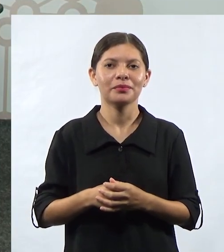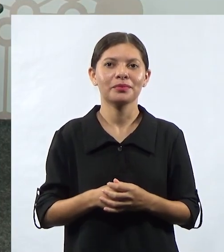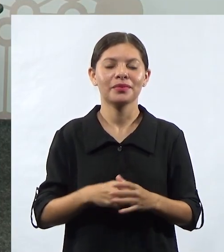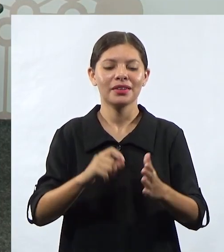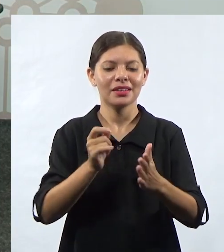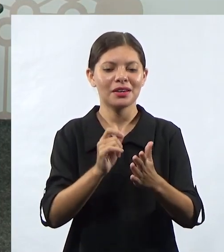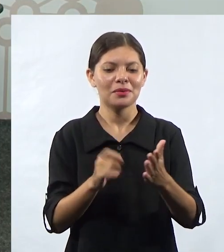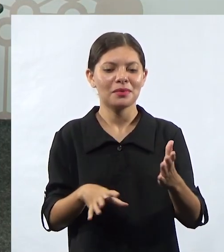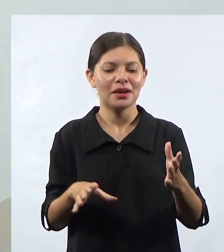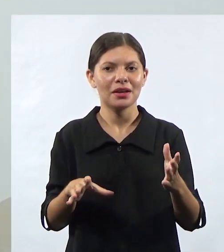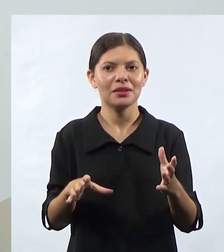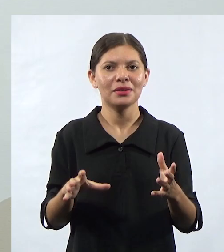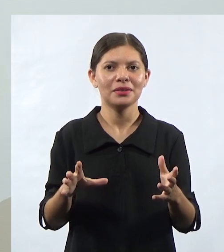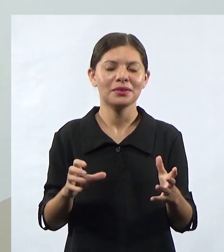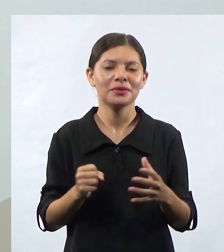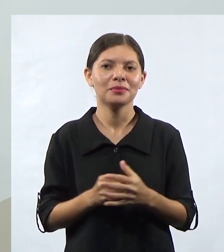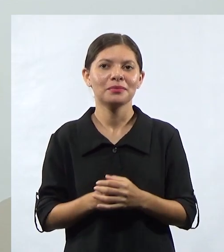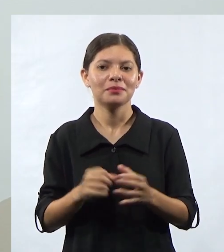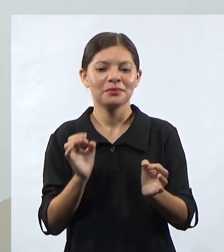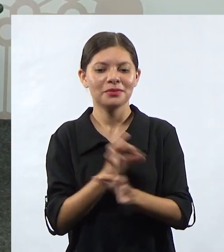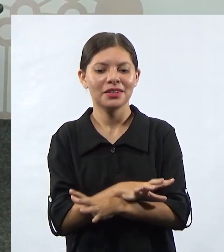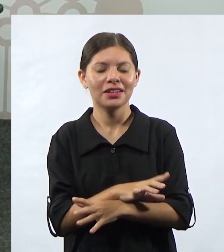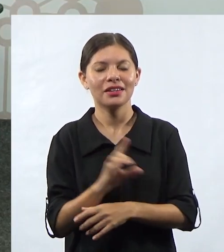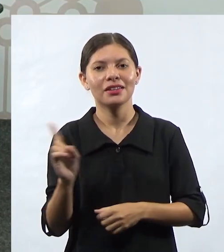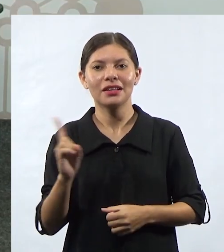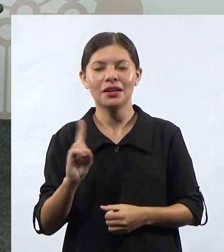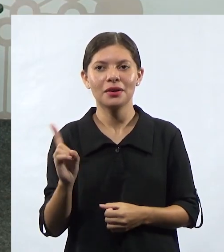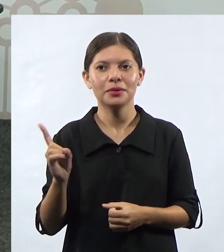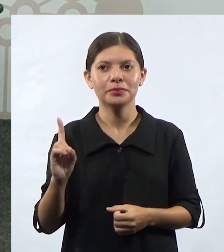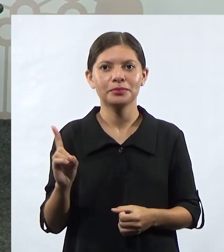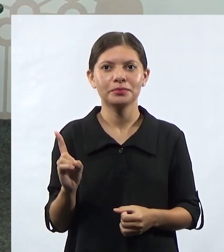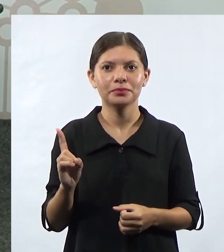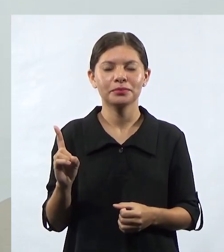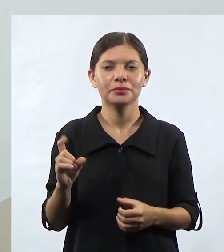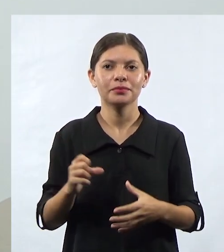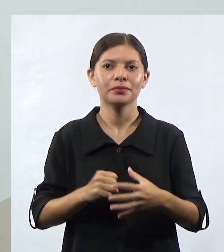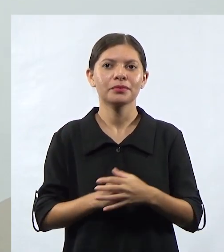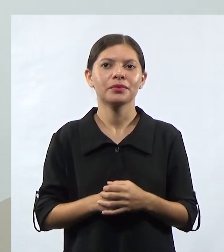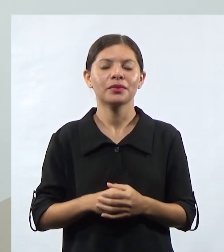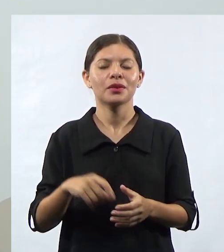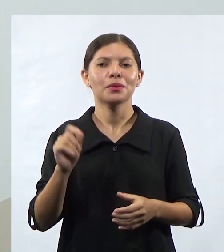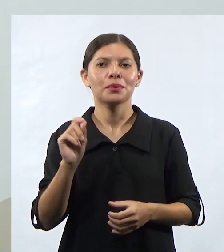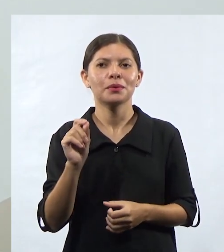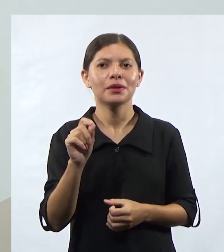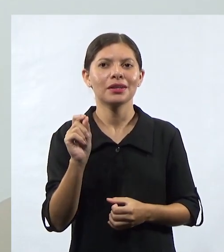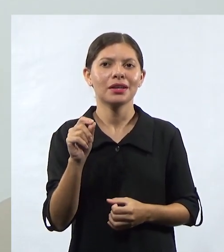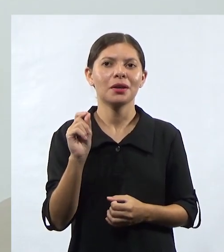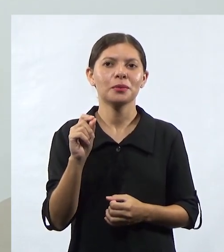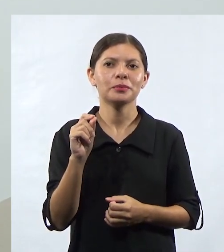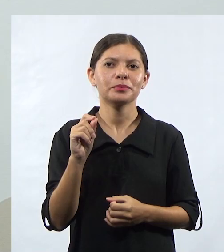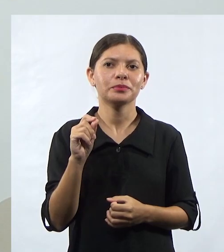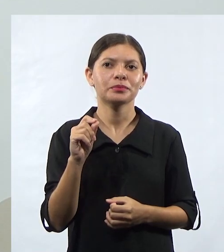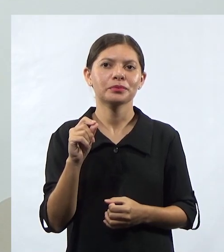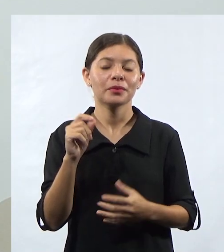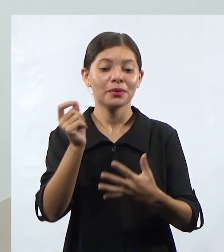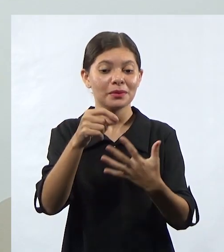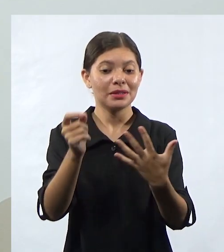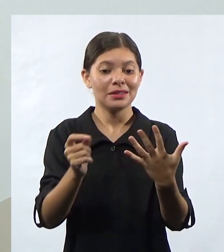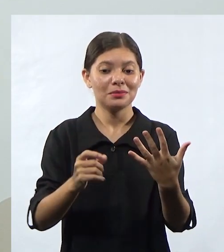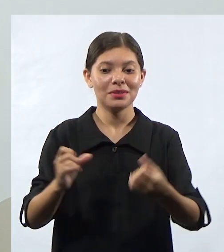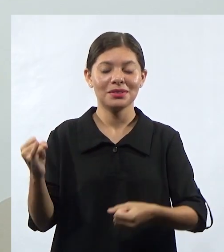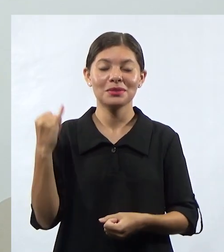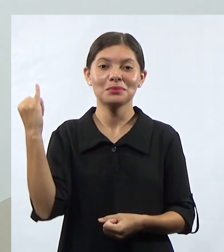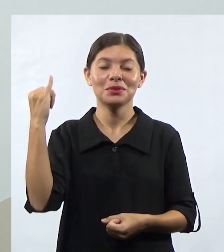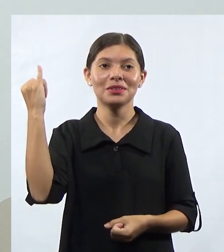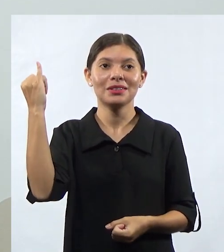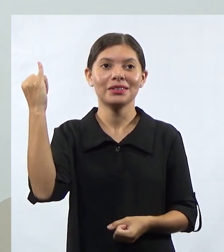pronto? Que isso? Tá doido? Falta mais alguma coisa? O que tá faltando, professora? Sim, ainda falta um dos elementos mais